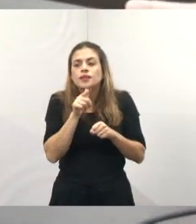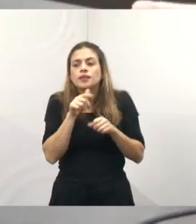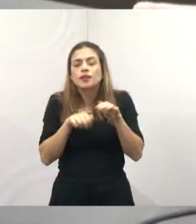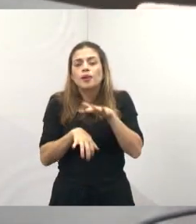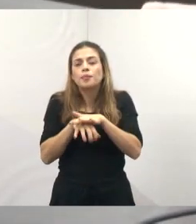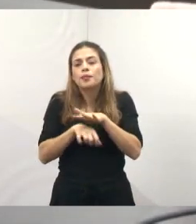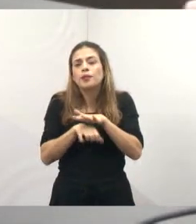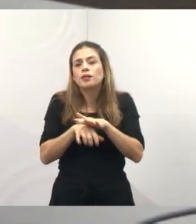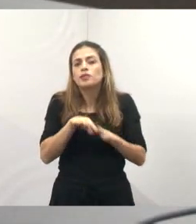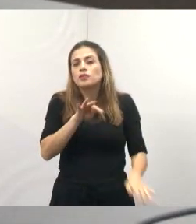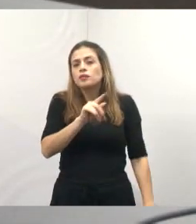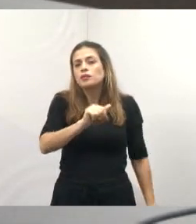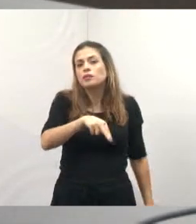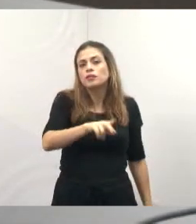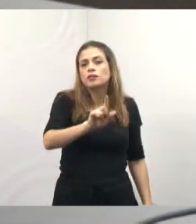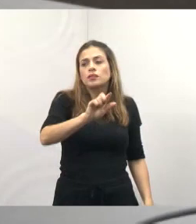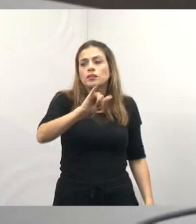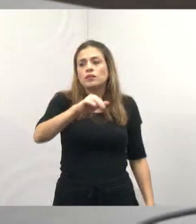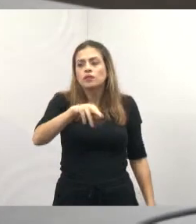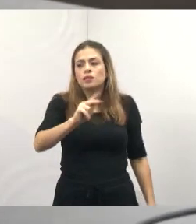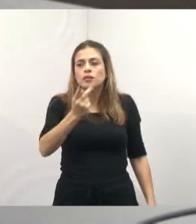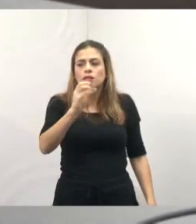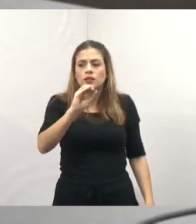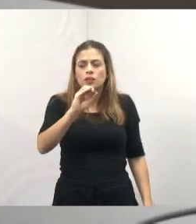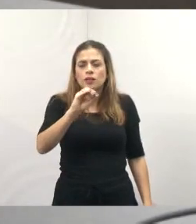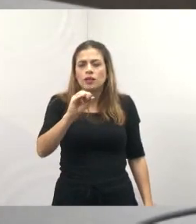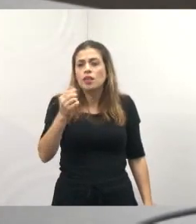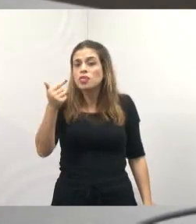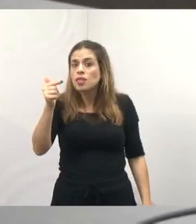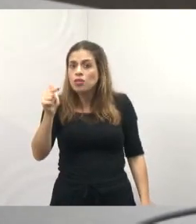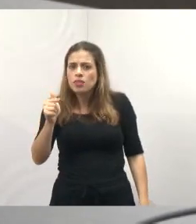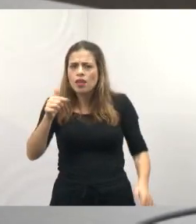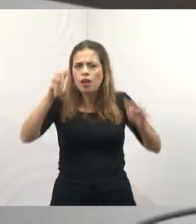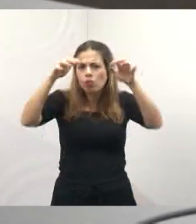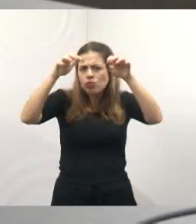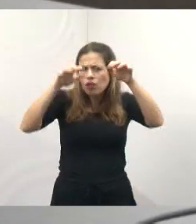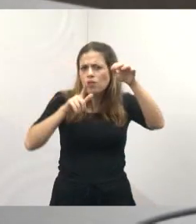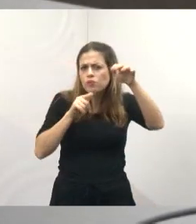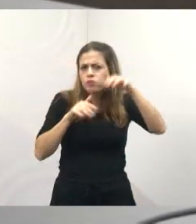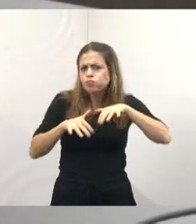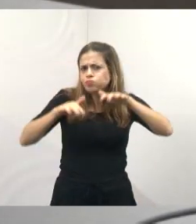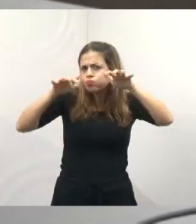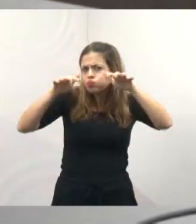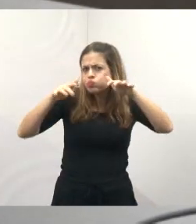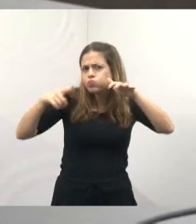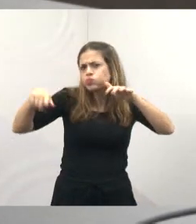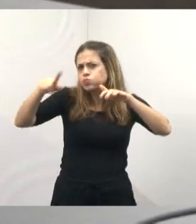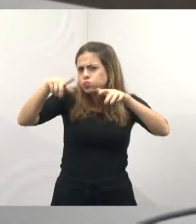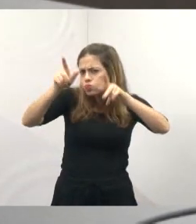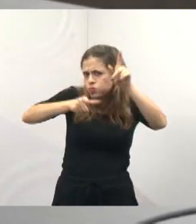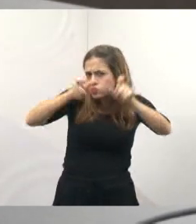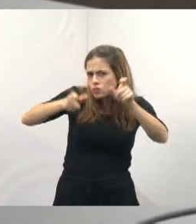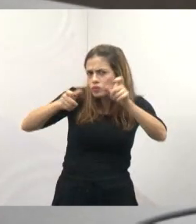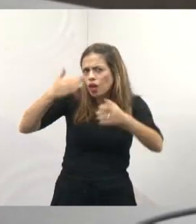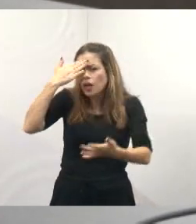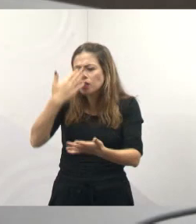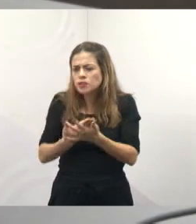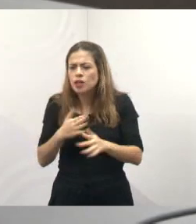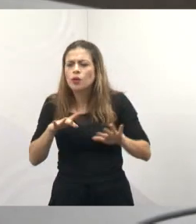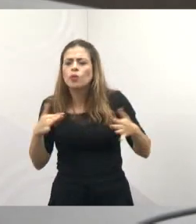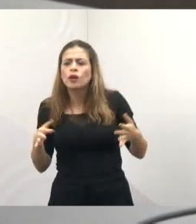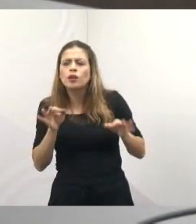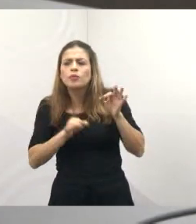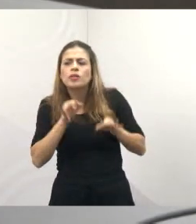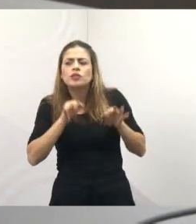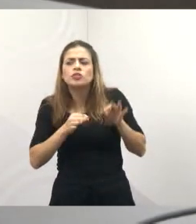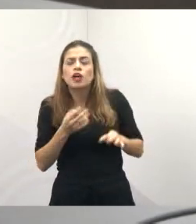do córrego do Tanquinho, que as pessoas não teriam mais enchente nas casas. As pessoas acreditaram aqui, quando planejaram os